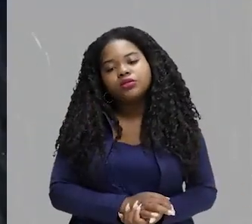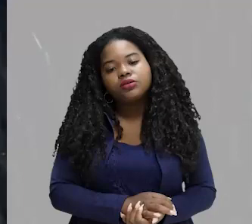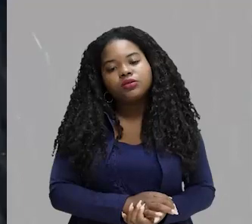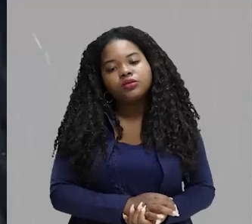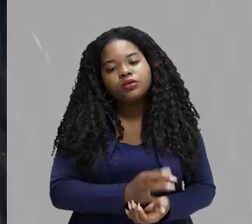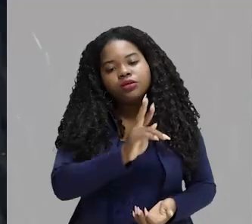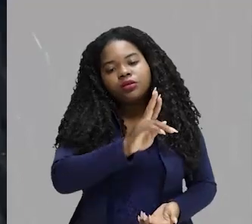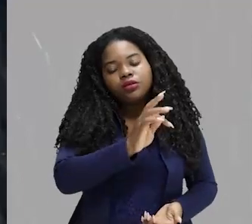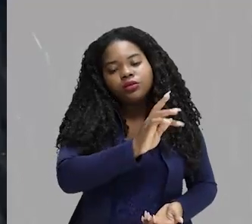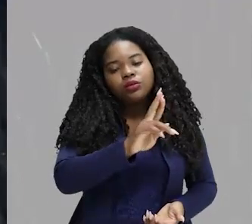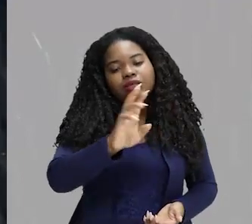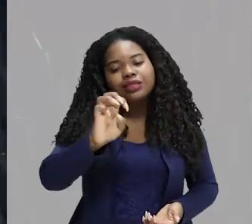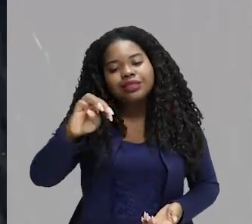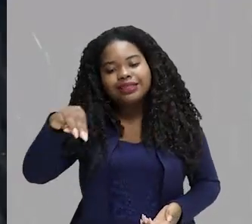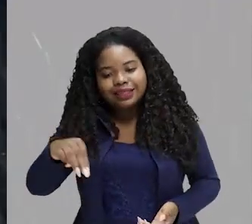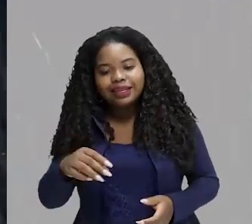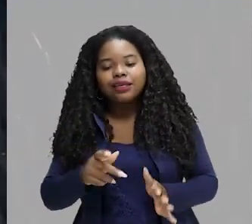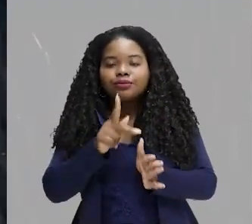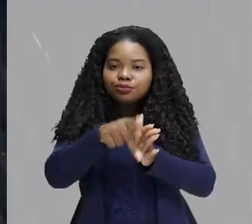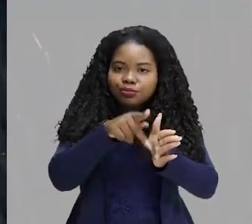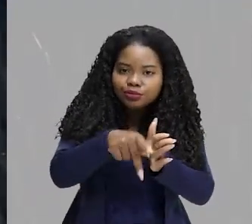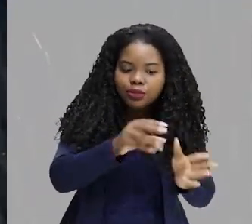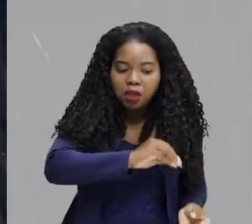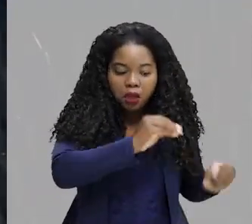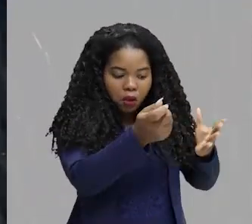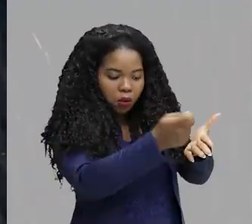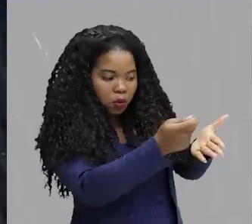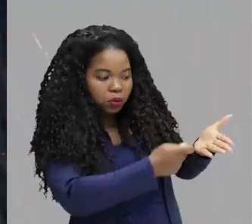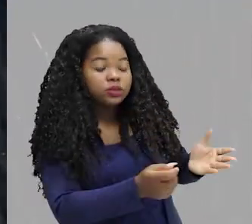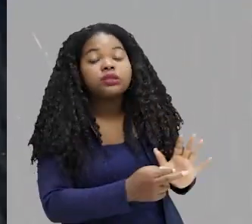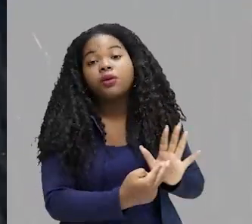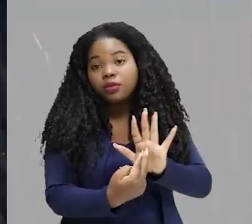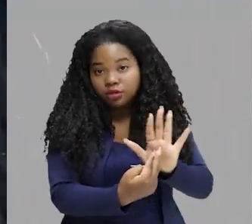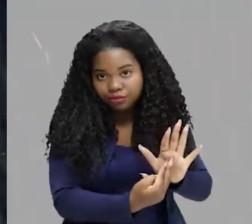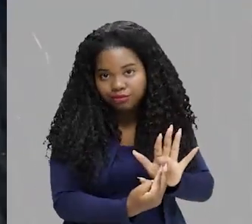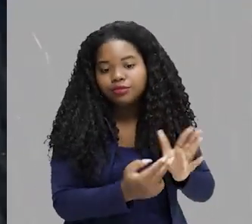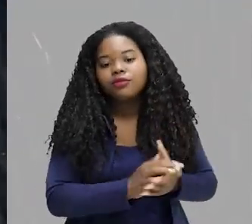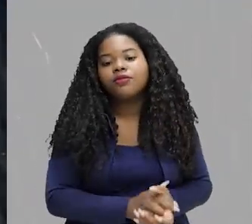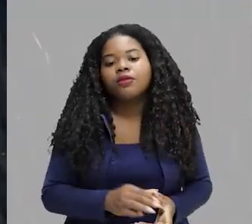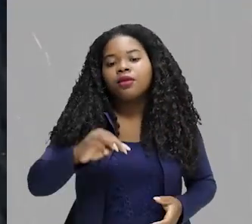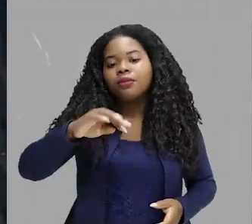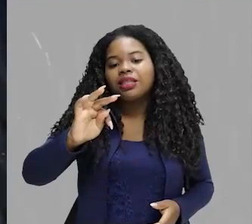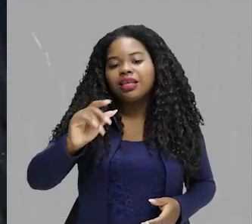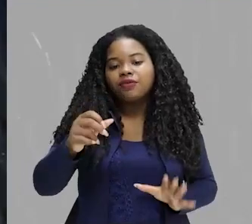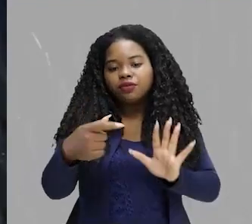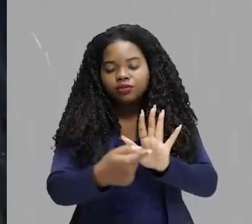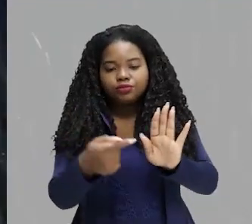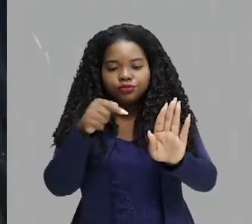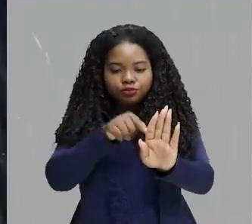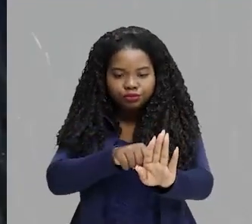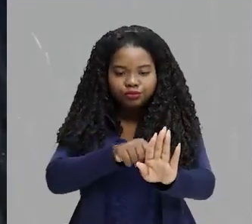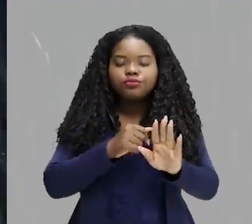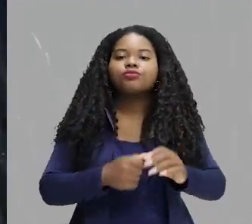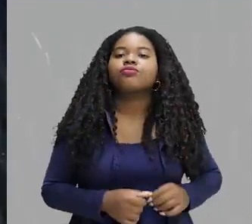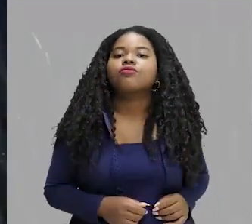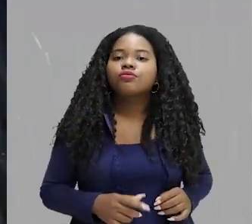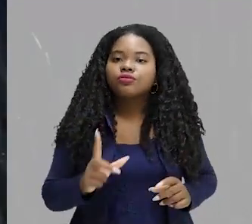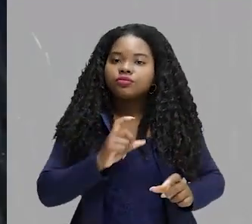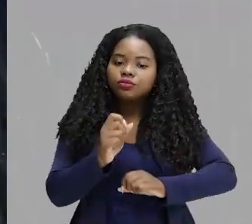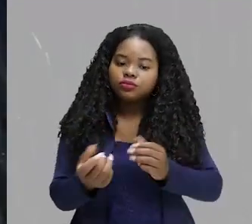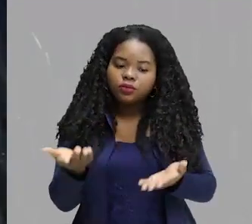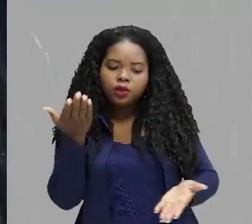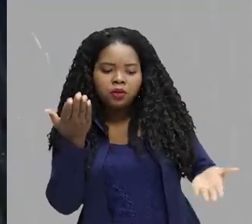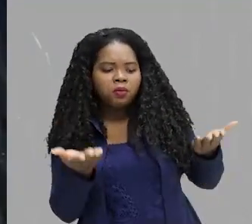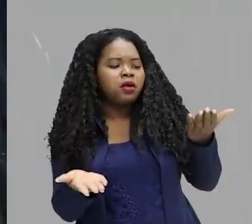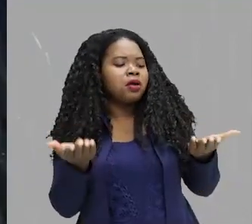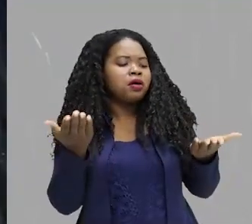de um trem, de um apito, isso é uma representação de onomatopeia. Metáfora é quando você faz uma